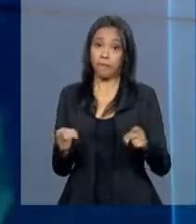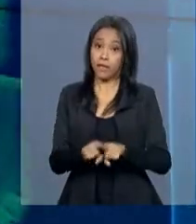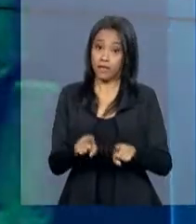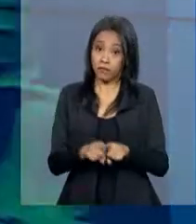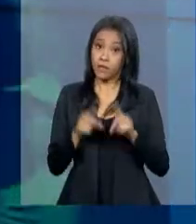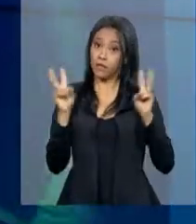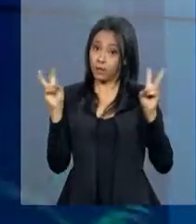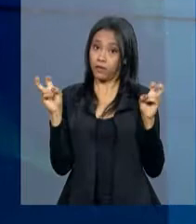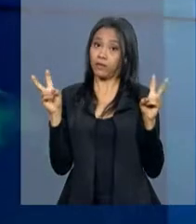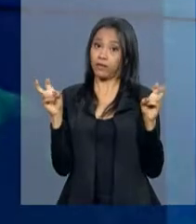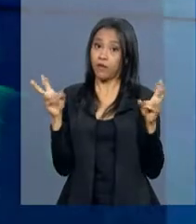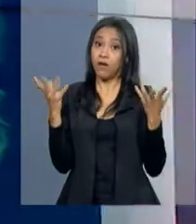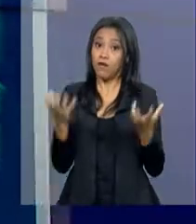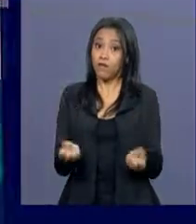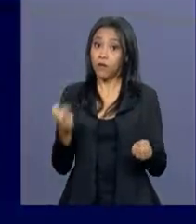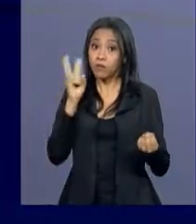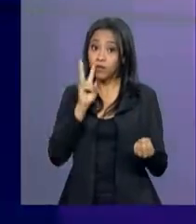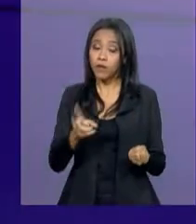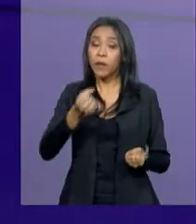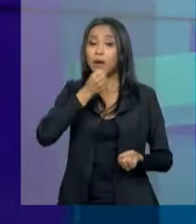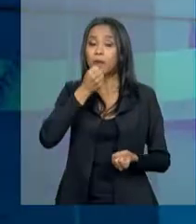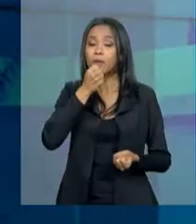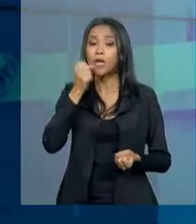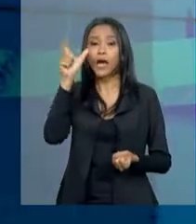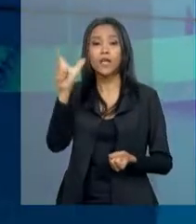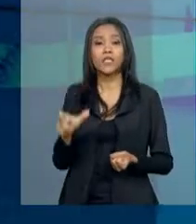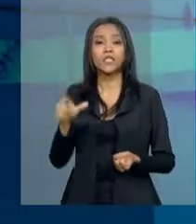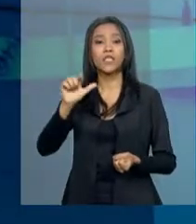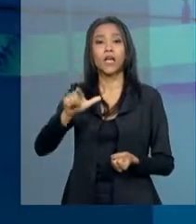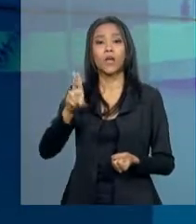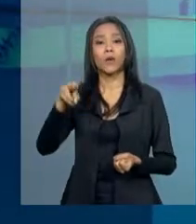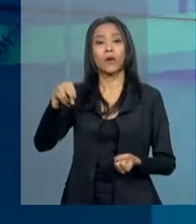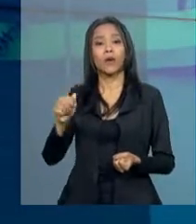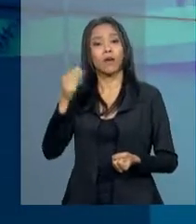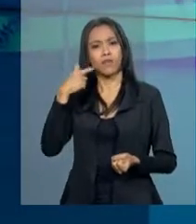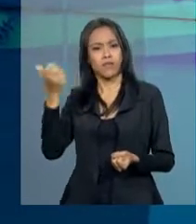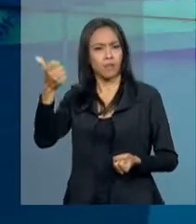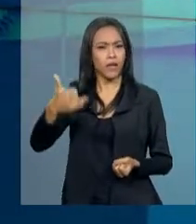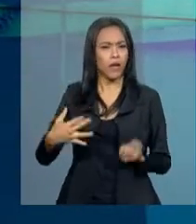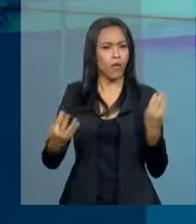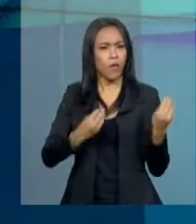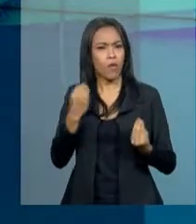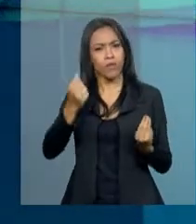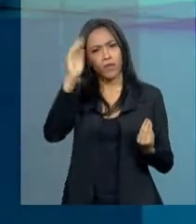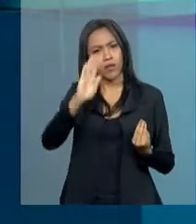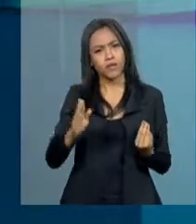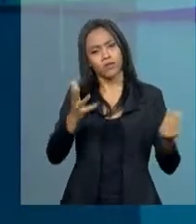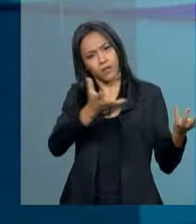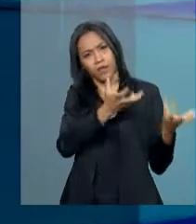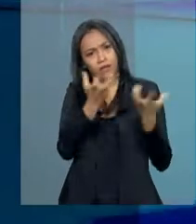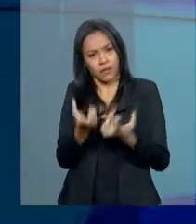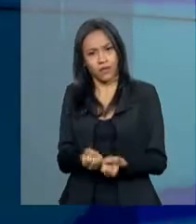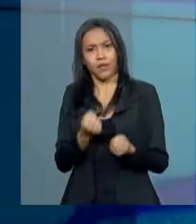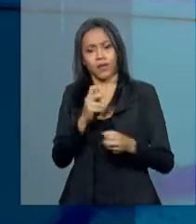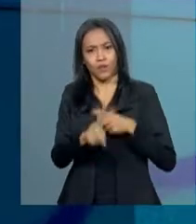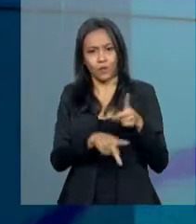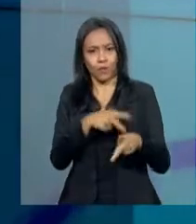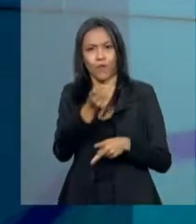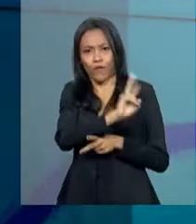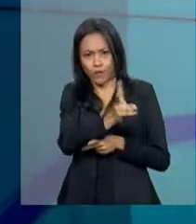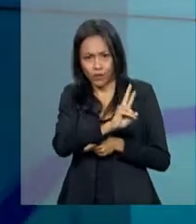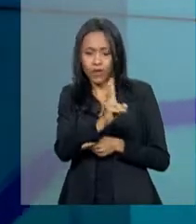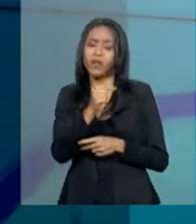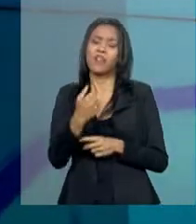esse assunto, vamos ver agora uma reportagem de Luana Karen, que mostra como o Brasil tem recebido os venezuelanos. Desde abril